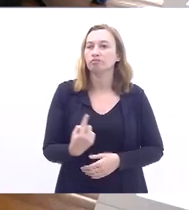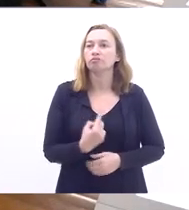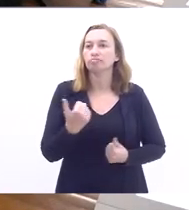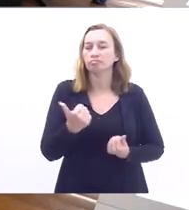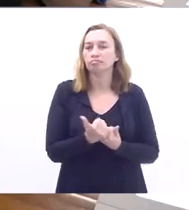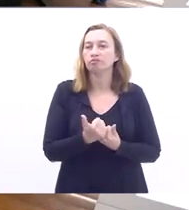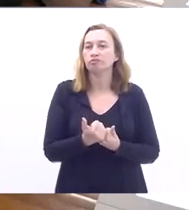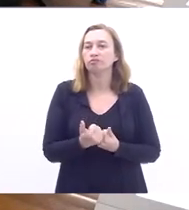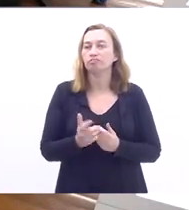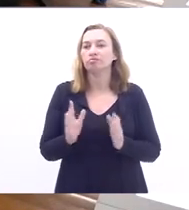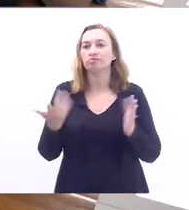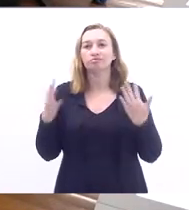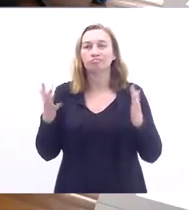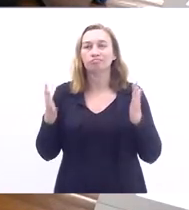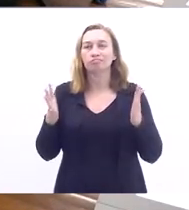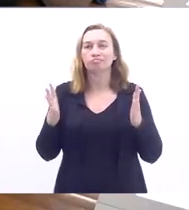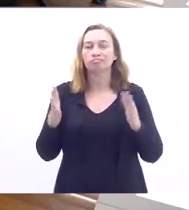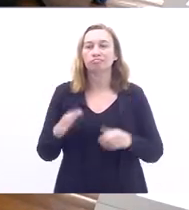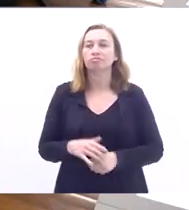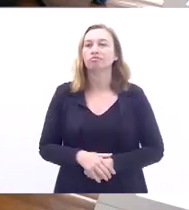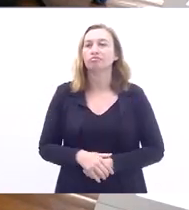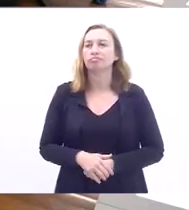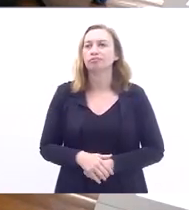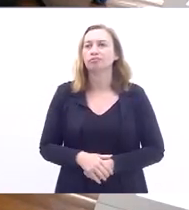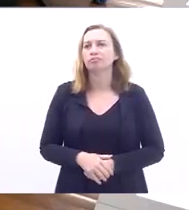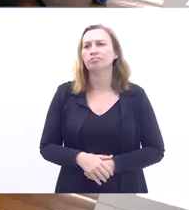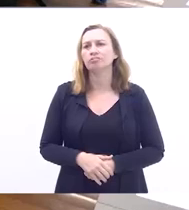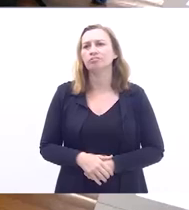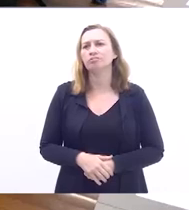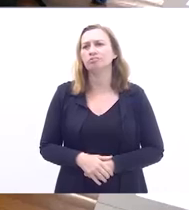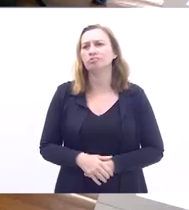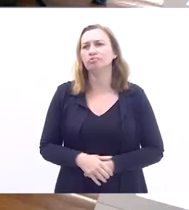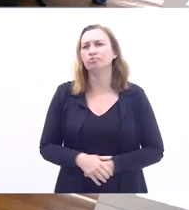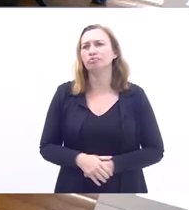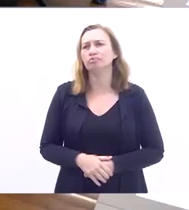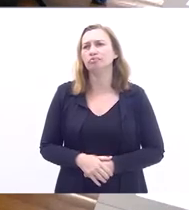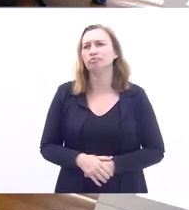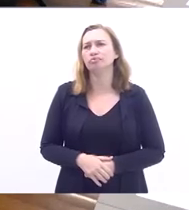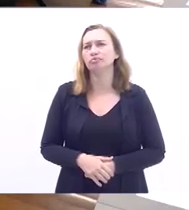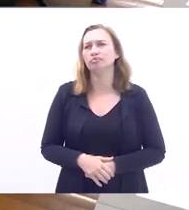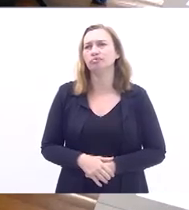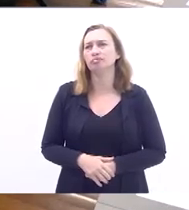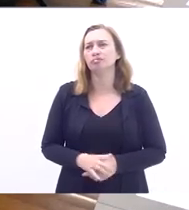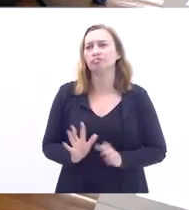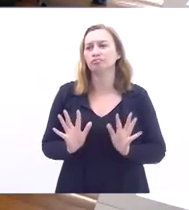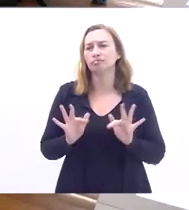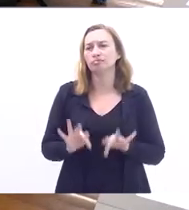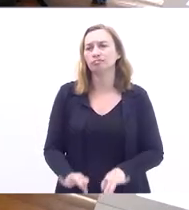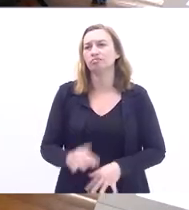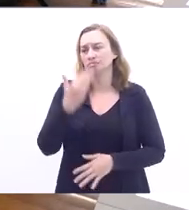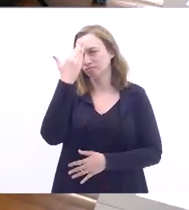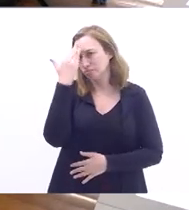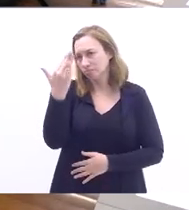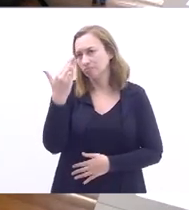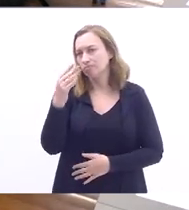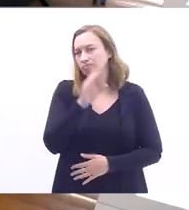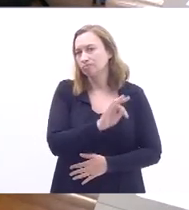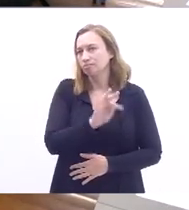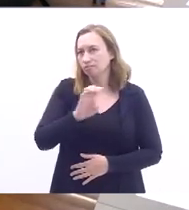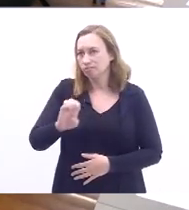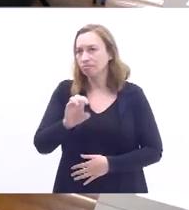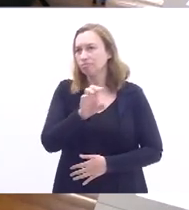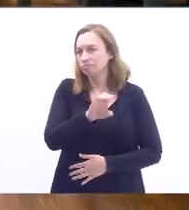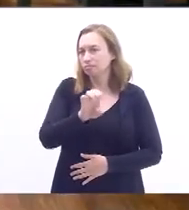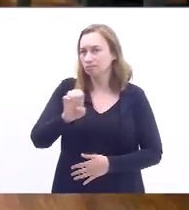universitária bem pessoal ó é só para dar uma palavra de encerramento formal agradecer ao desse